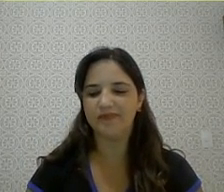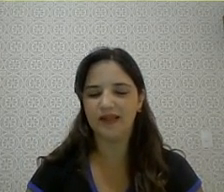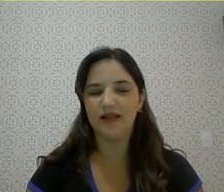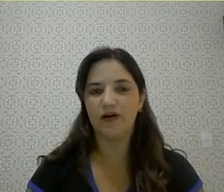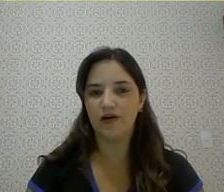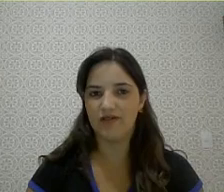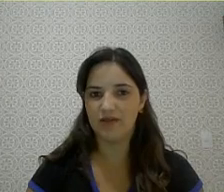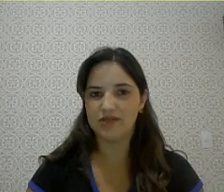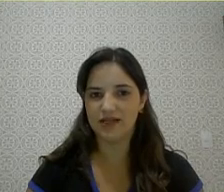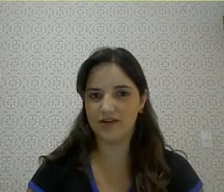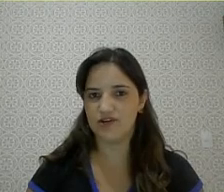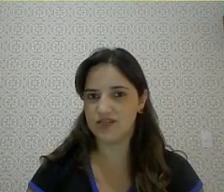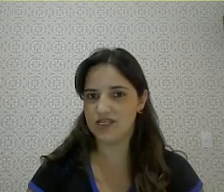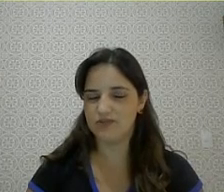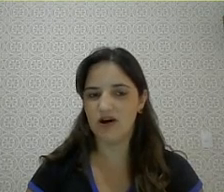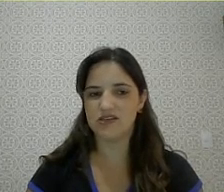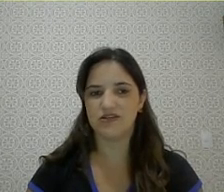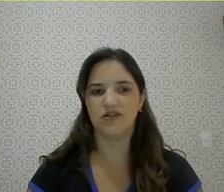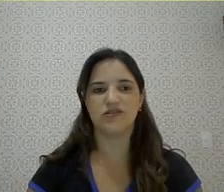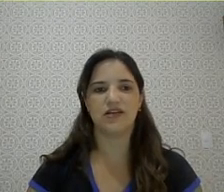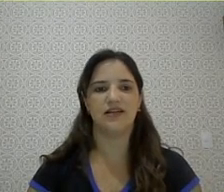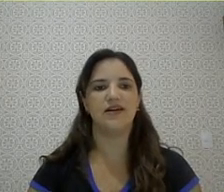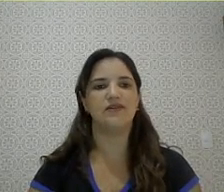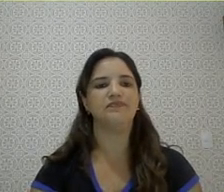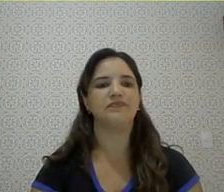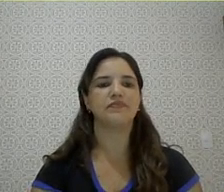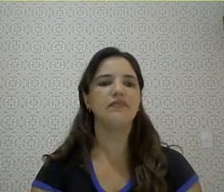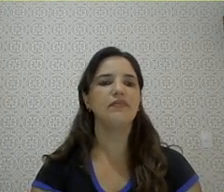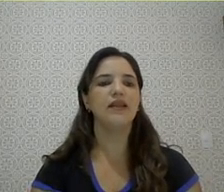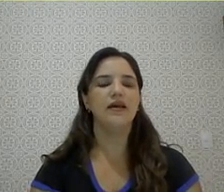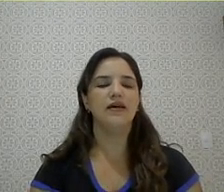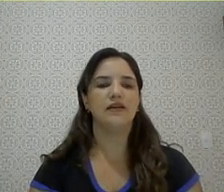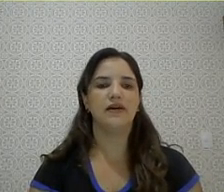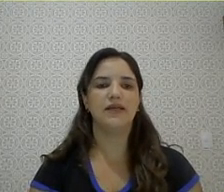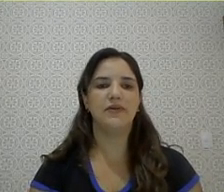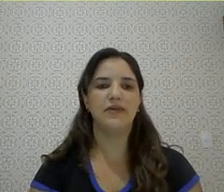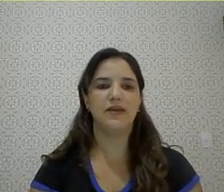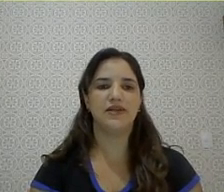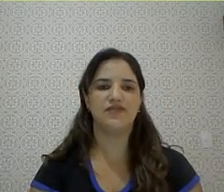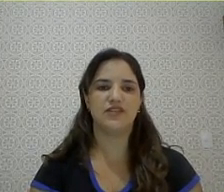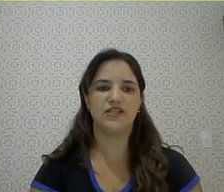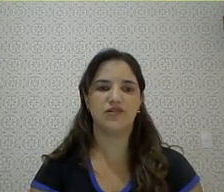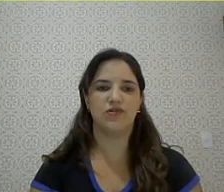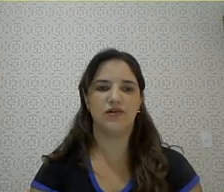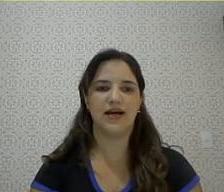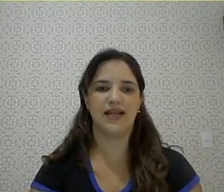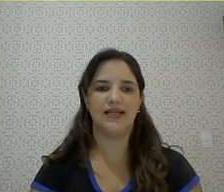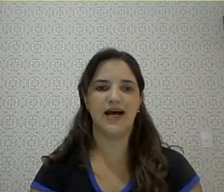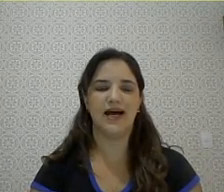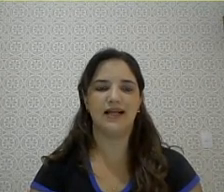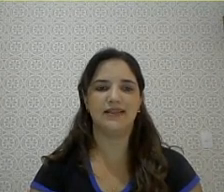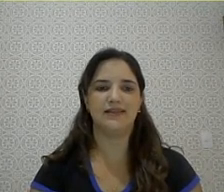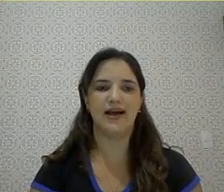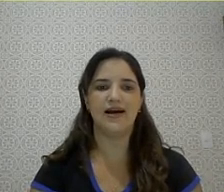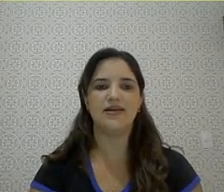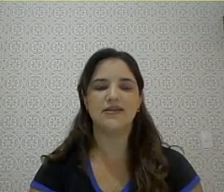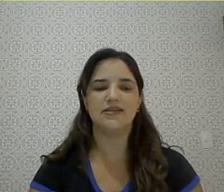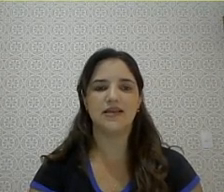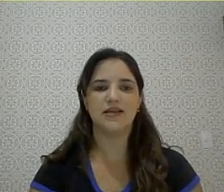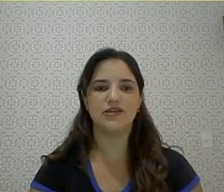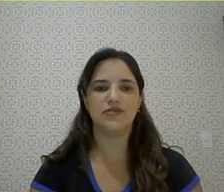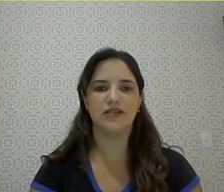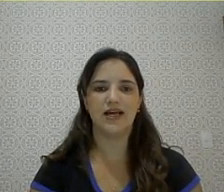só. Então, agora vamos escrever nossa resposta no nosso caderno? Então, aqui, primeiramente, vocês vão colocar a data,